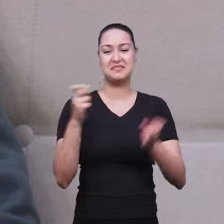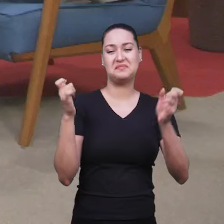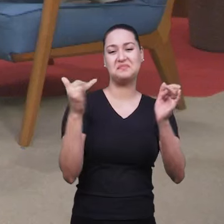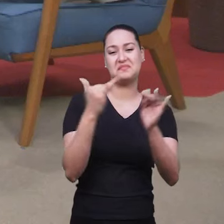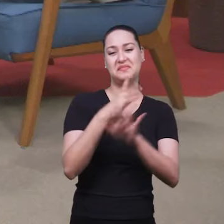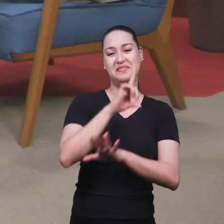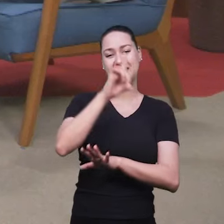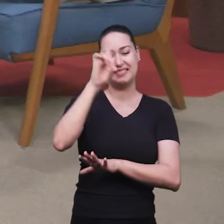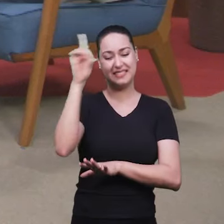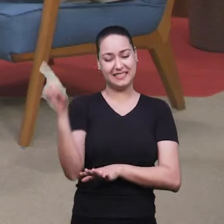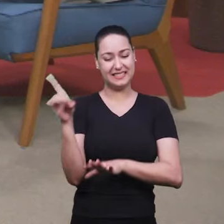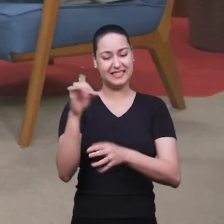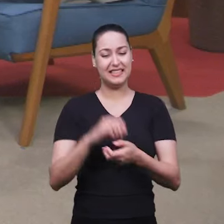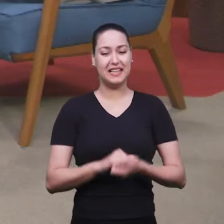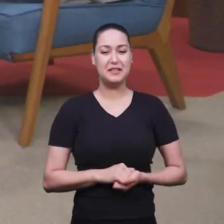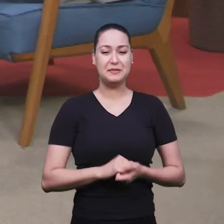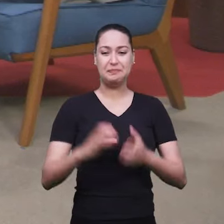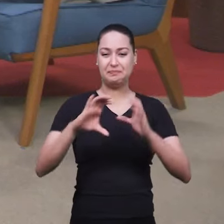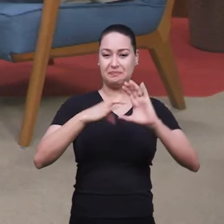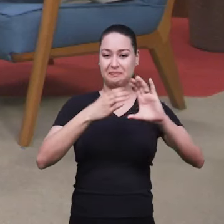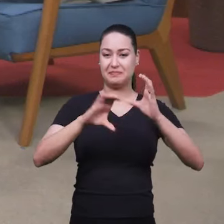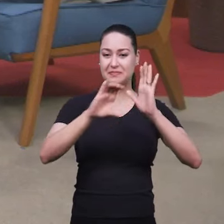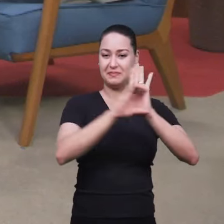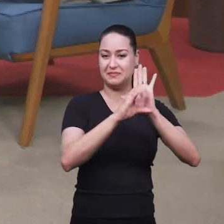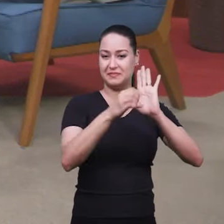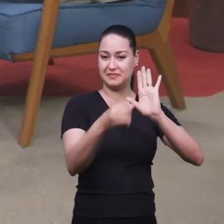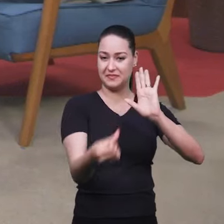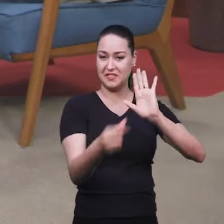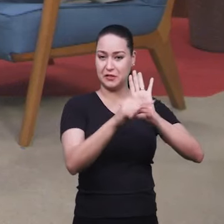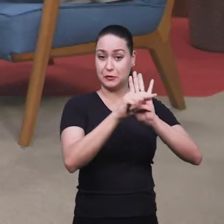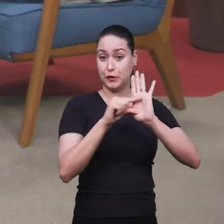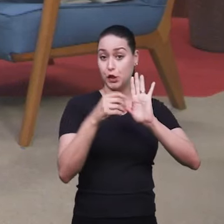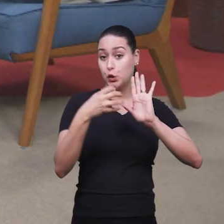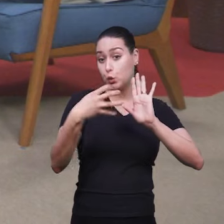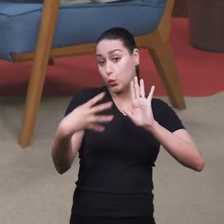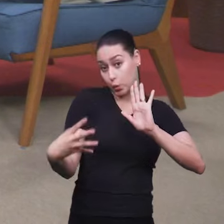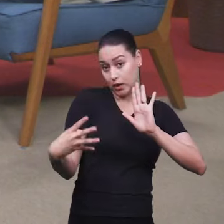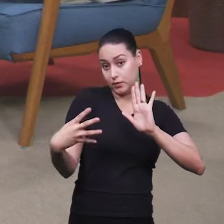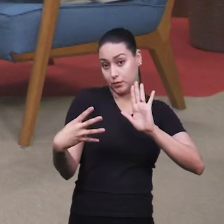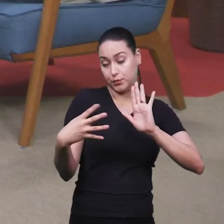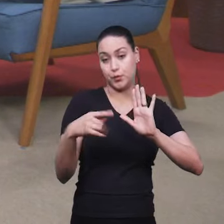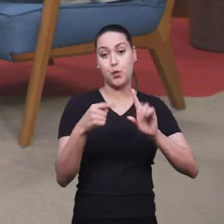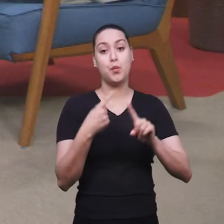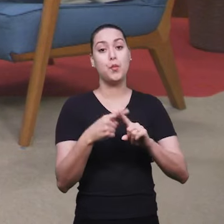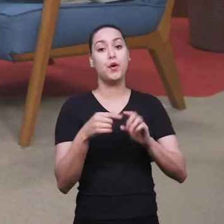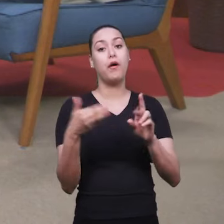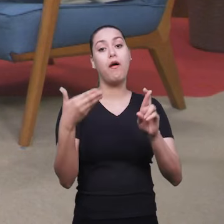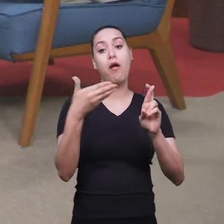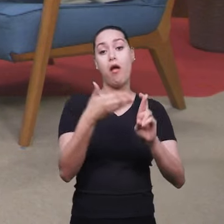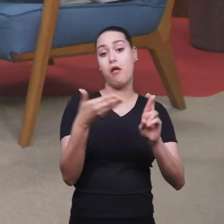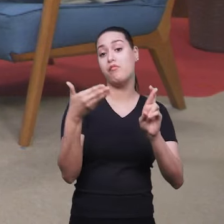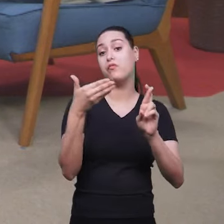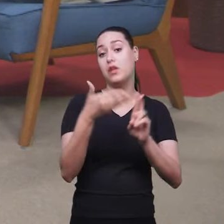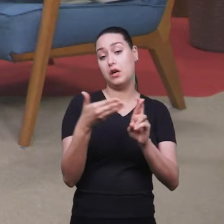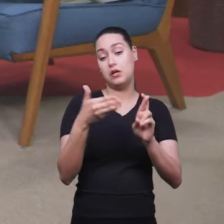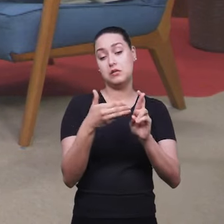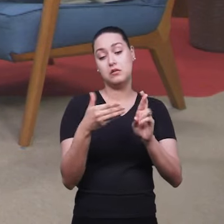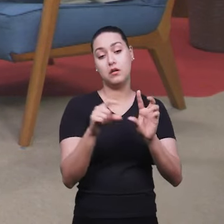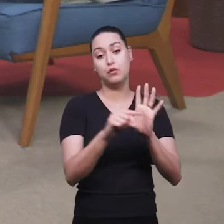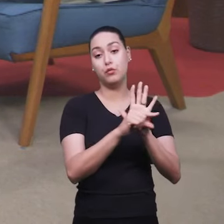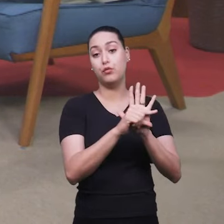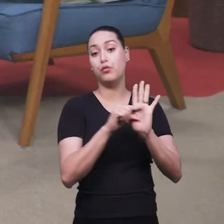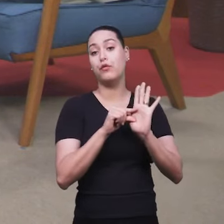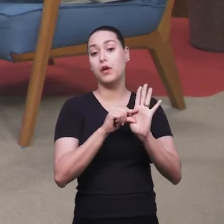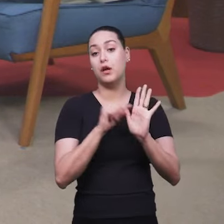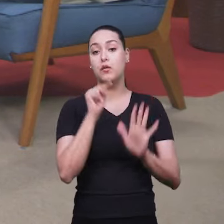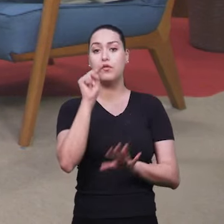Bom, eu vou ler Cantares 6:4, porque há uma referência que é feita aqui